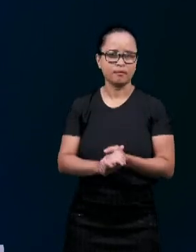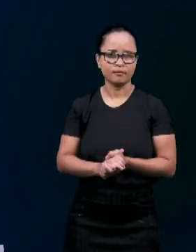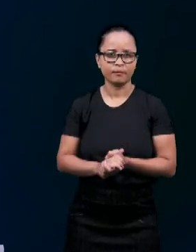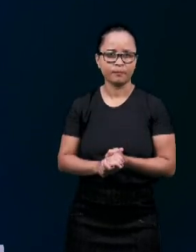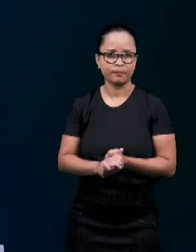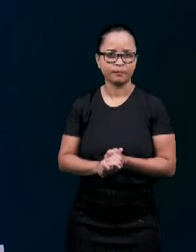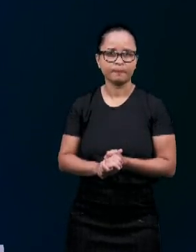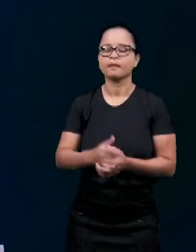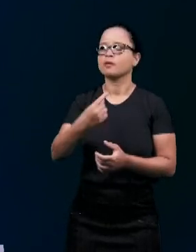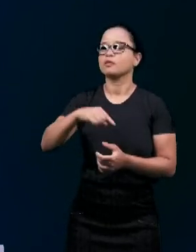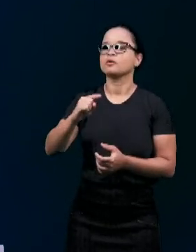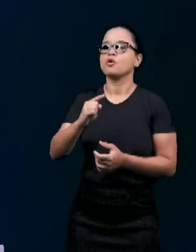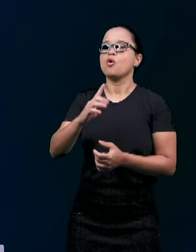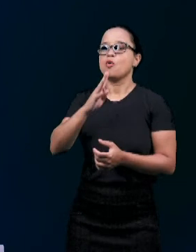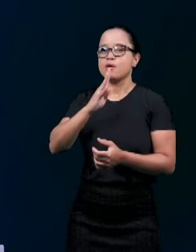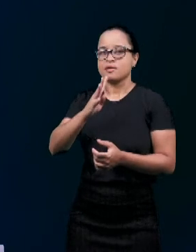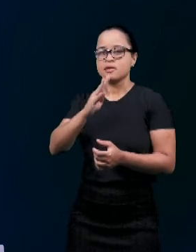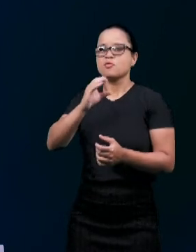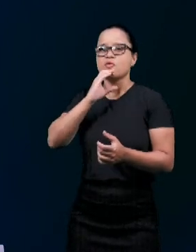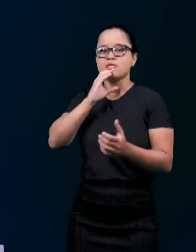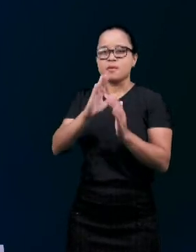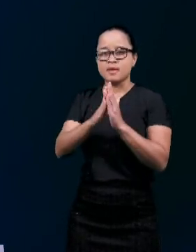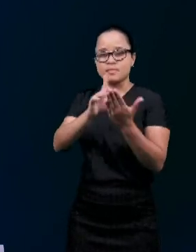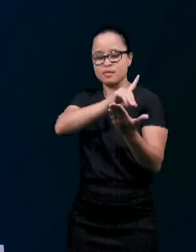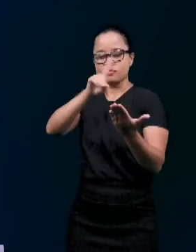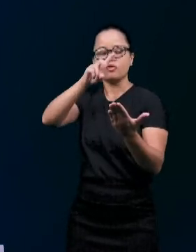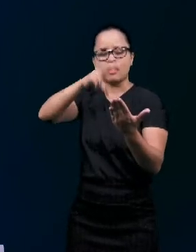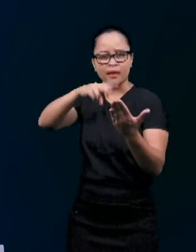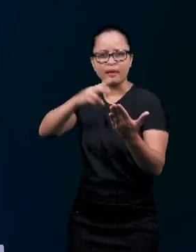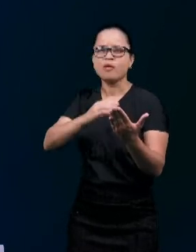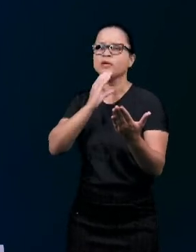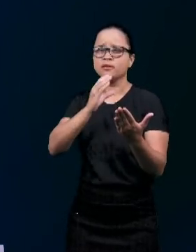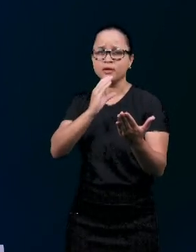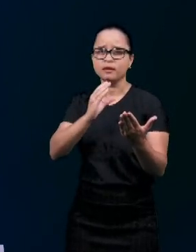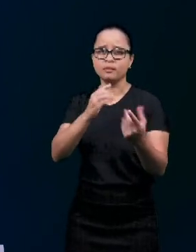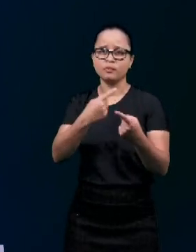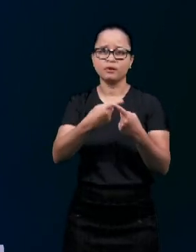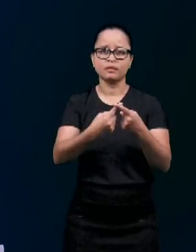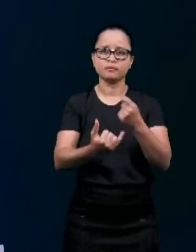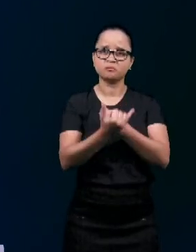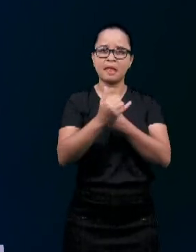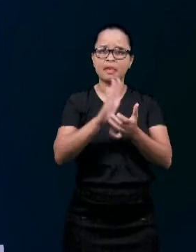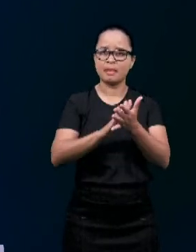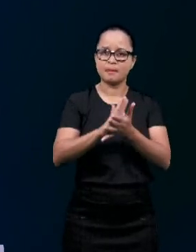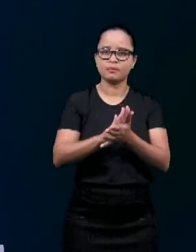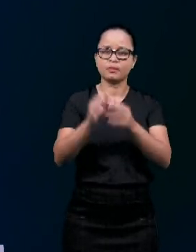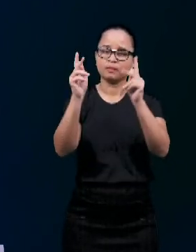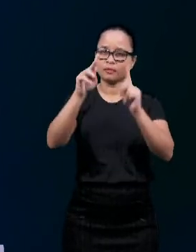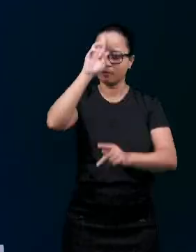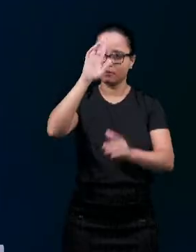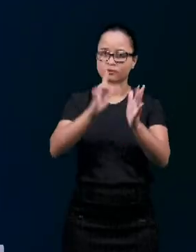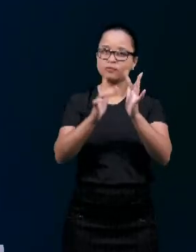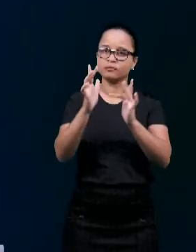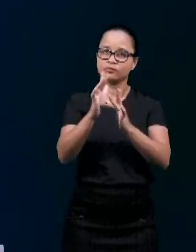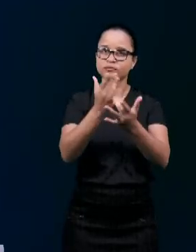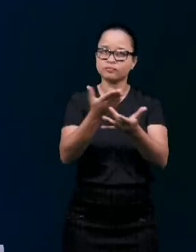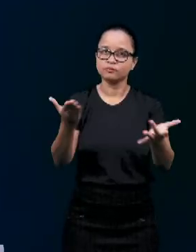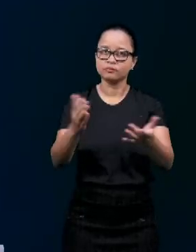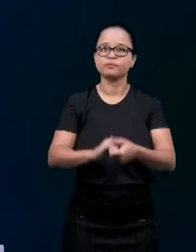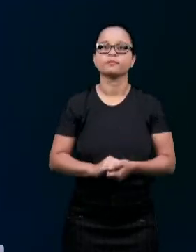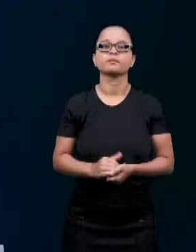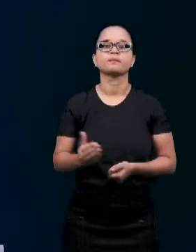tendo conhecimento da palavra de Deus para não sermos enganados. A todos a paz do Senhor Jesus. Saúde